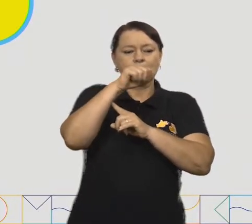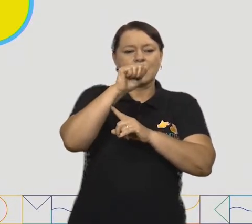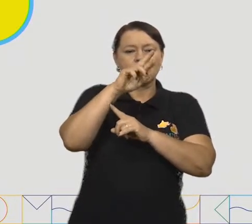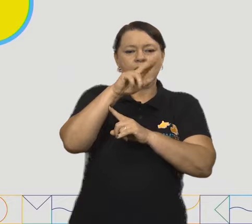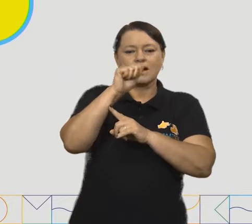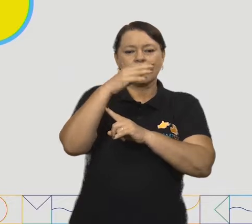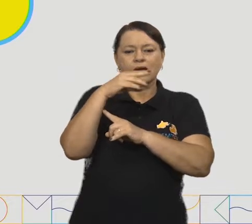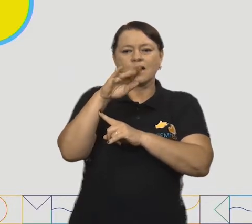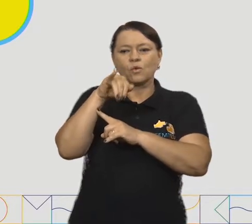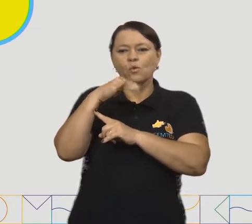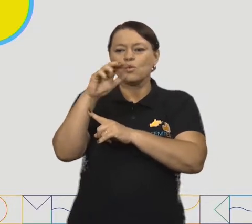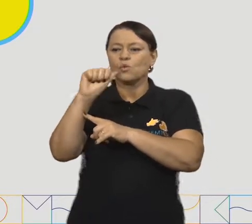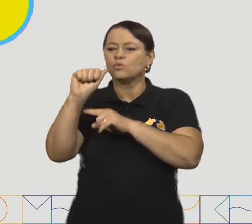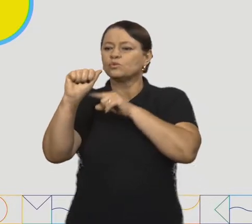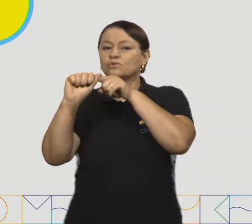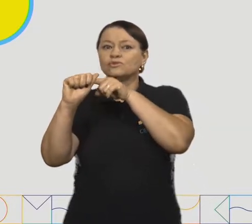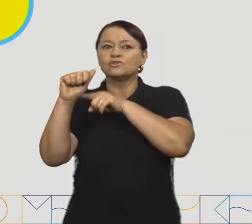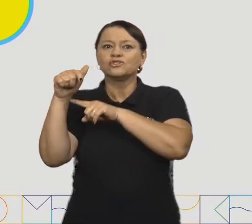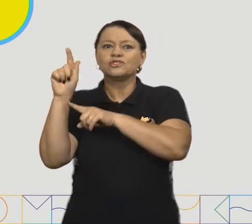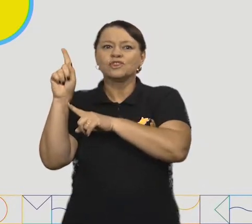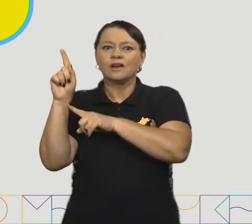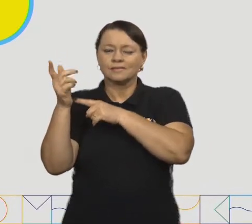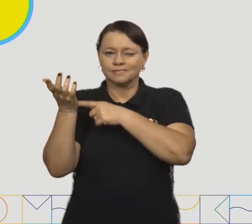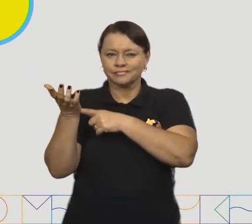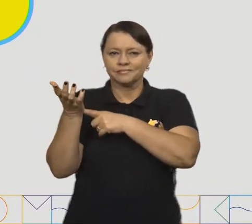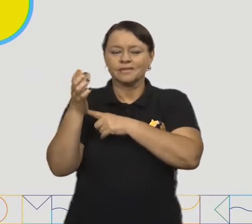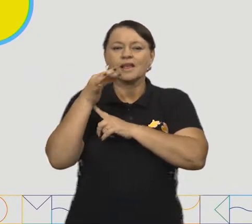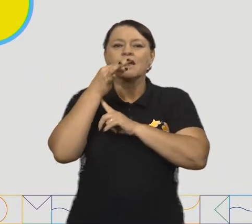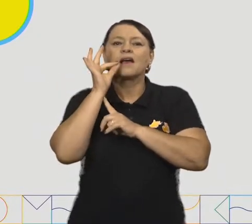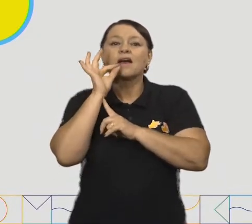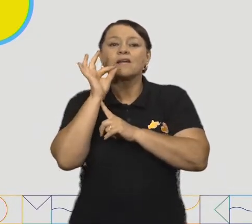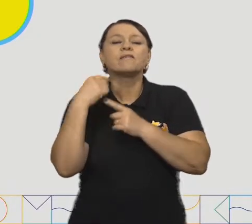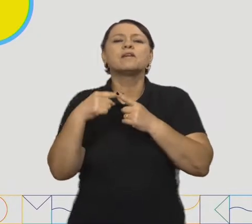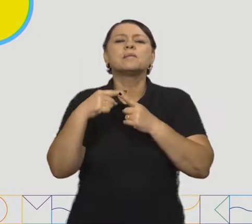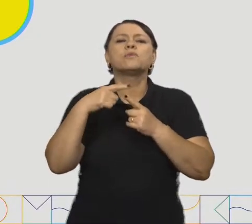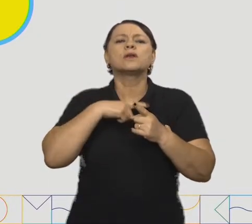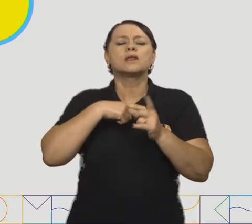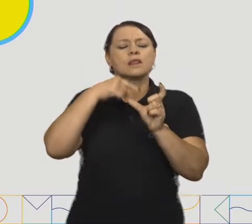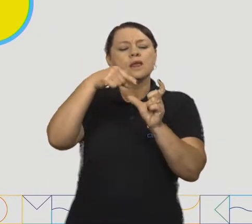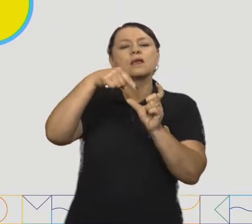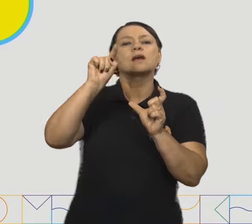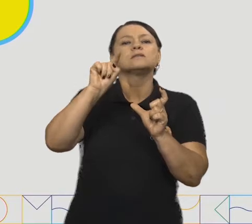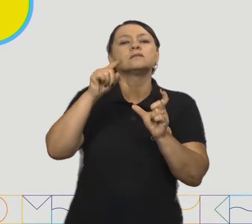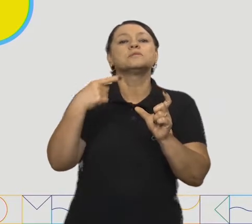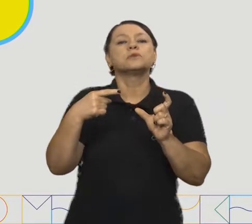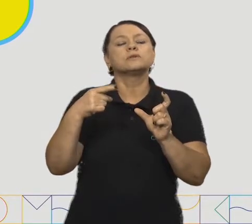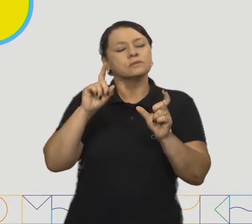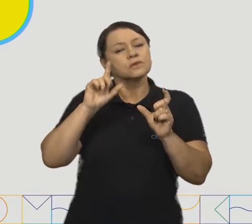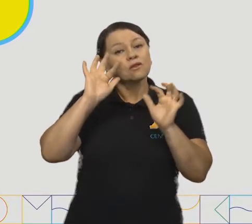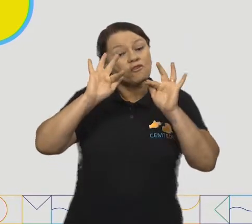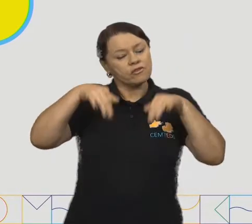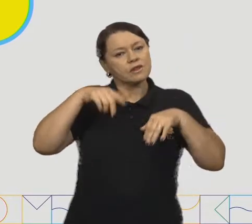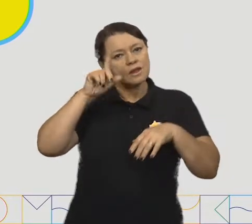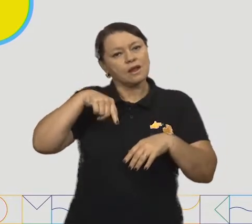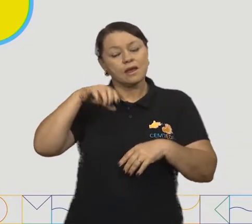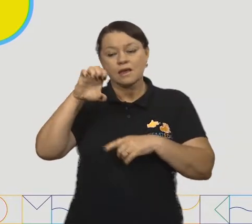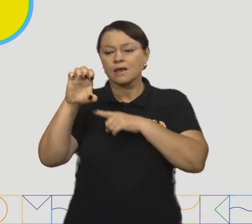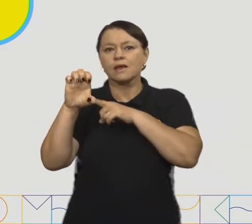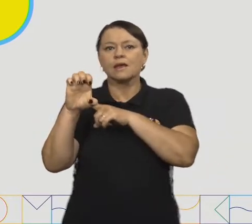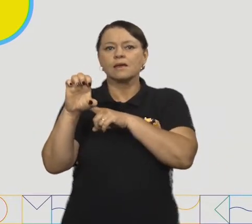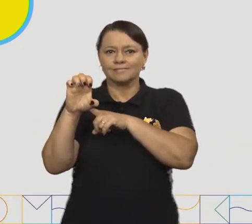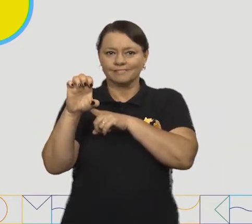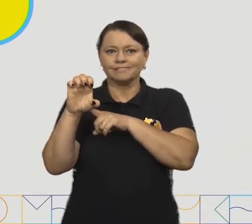as, es, os, em e ens. Analise comigo essas palavras